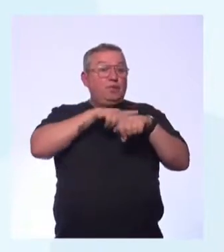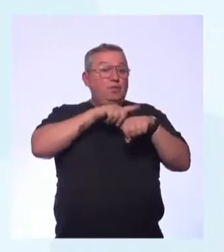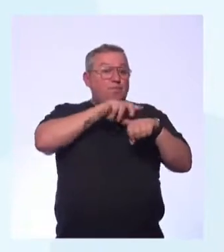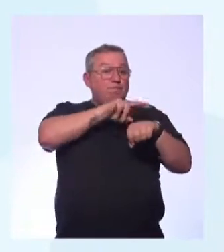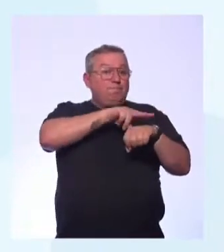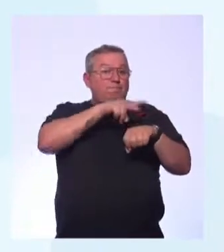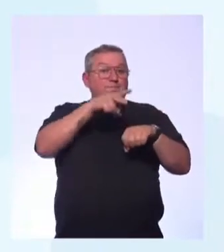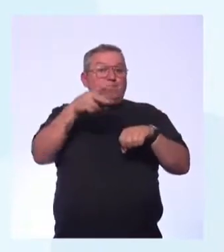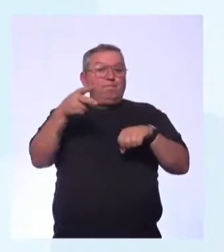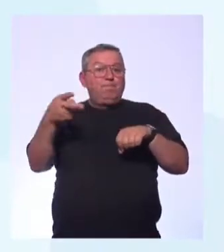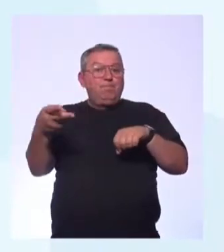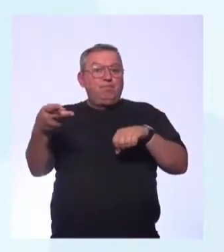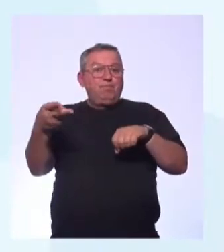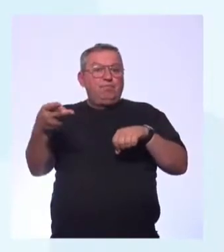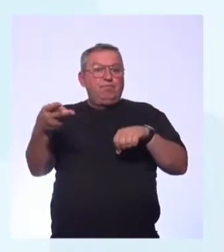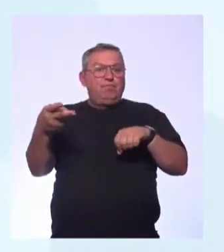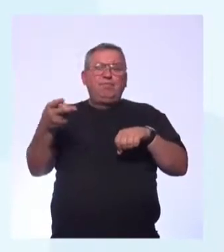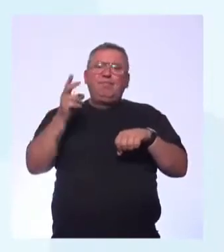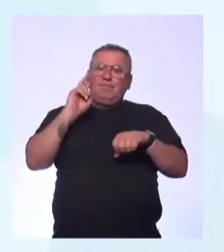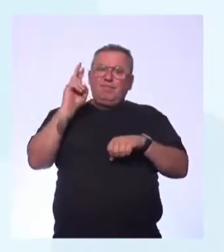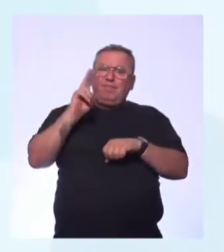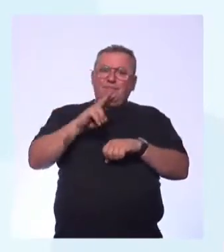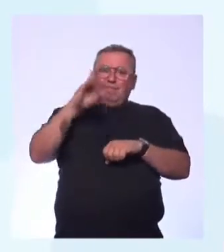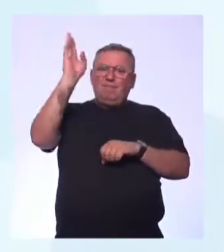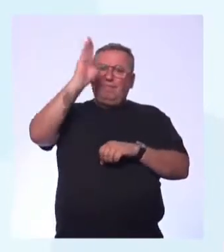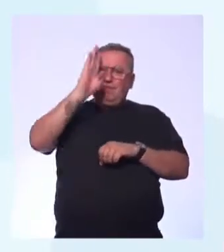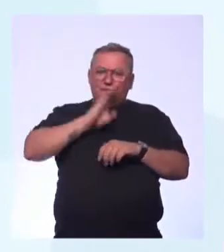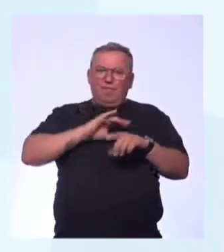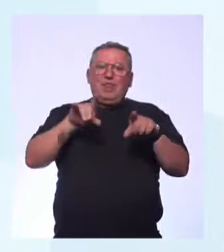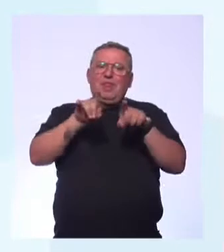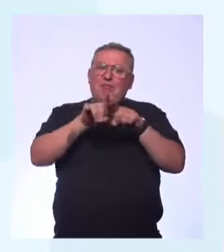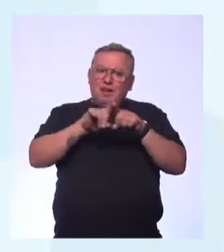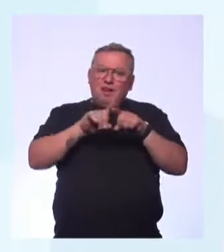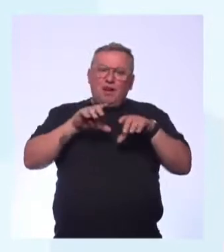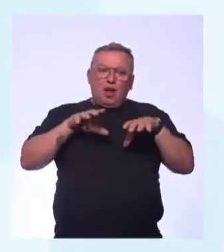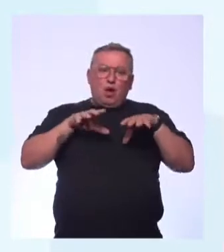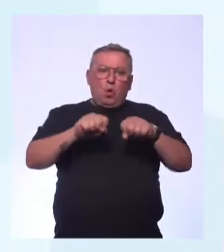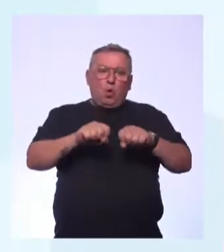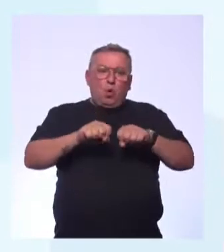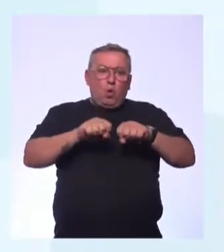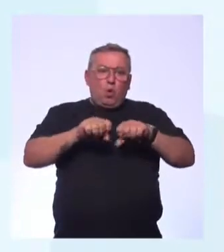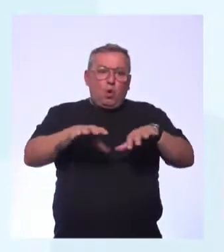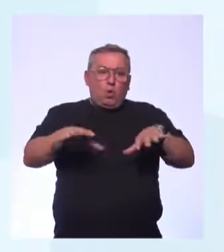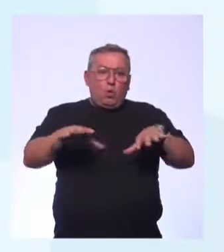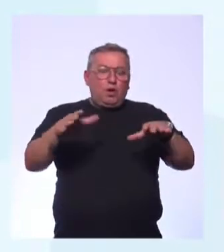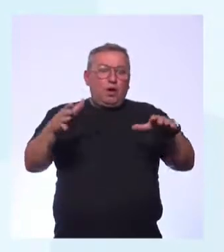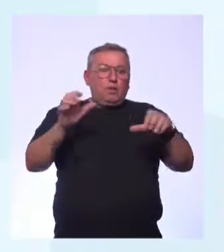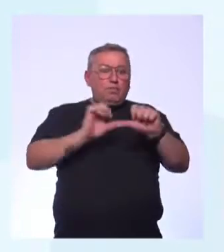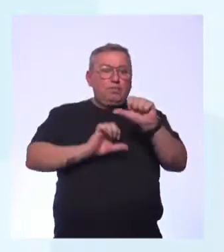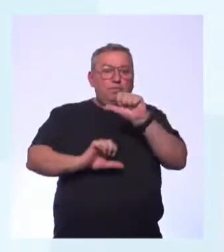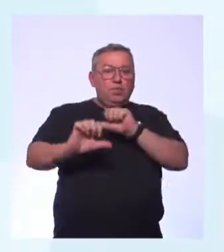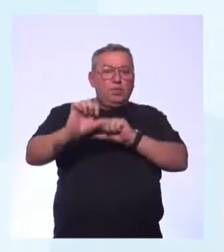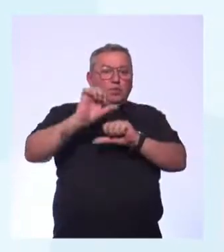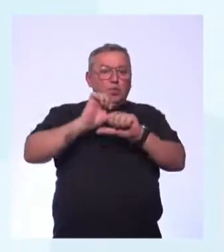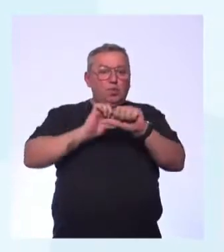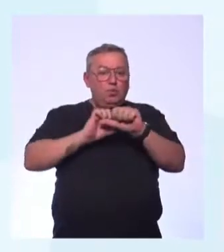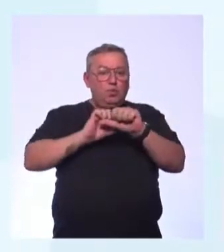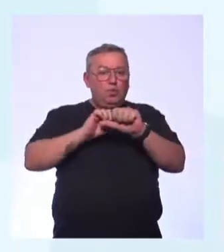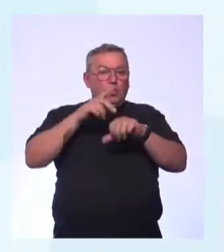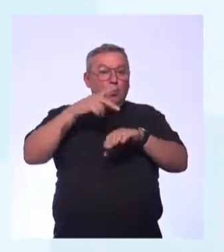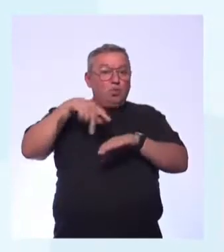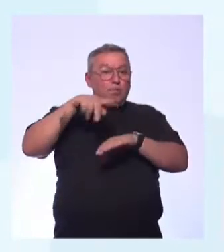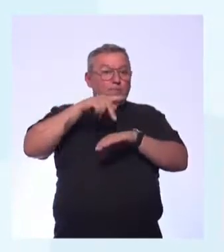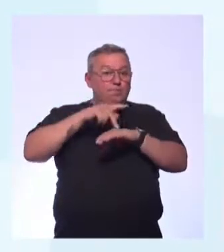um período de transição. Olha só, pessoal, Brasil, ele era uma colônia. Então, ele mudou para agora